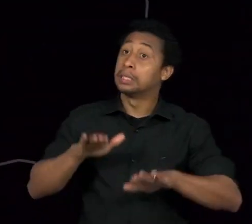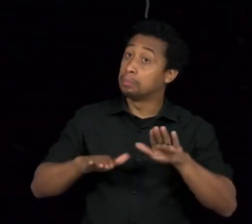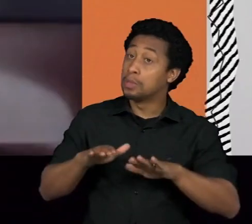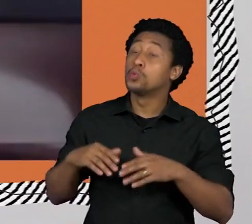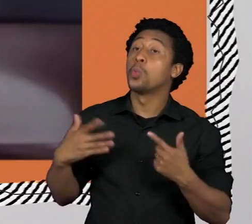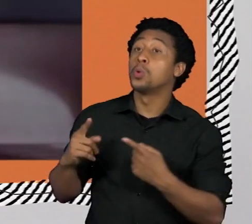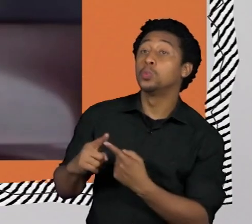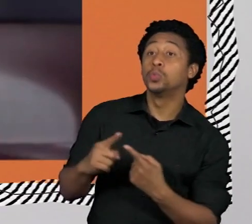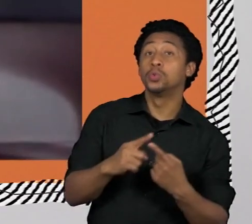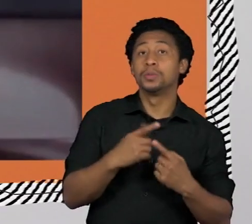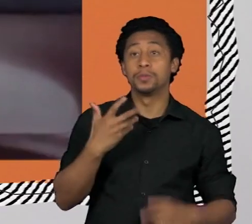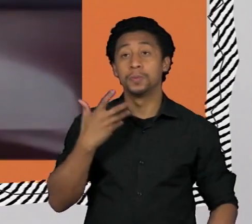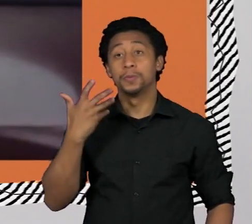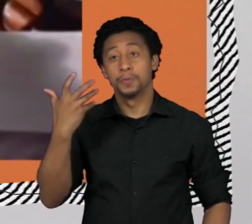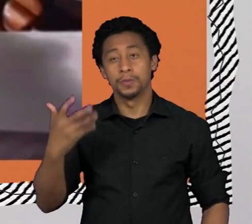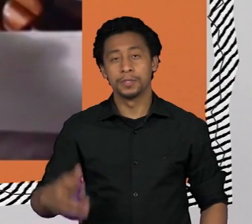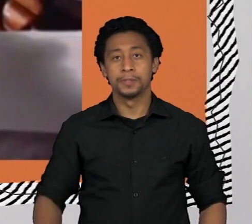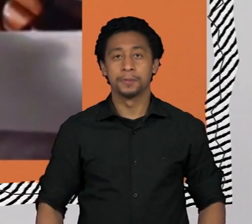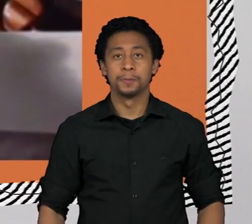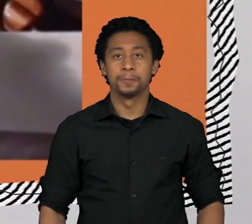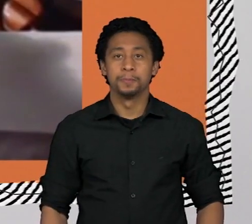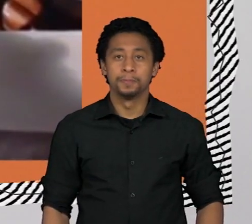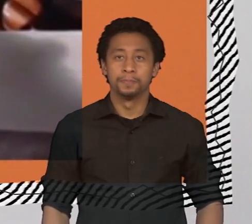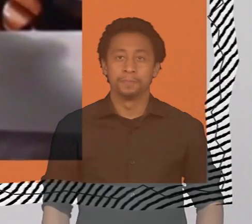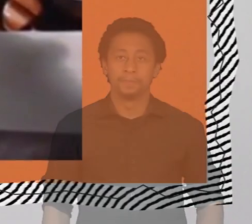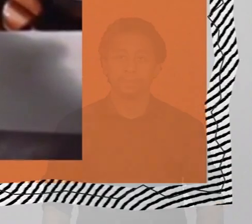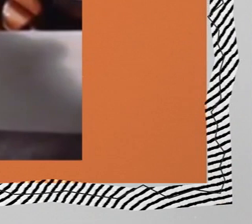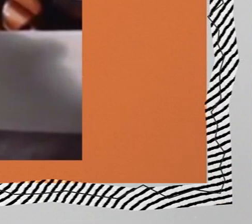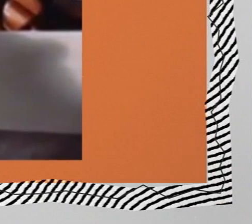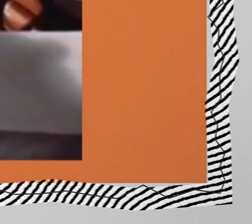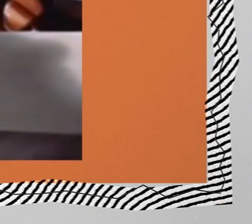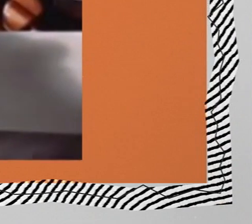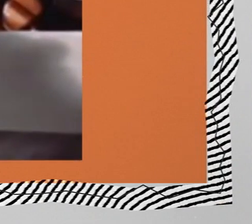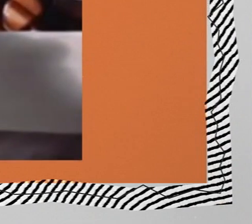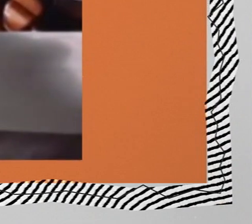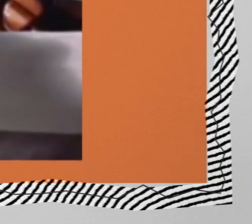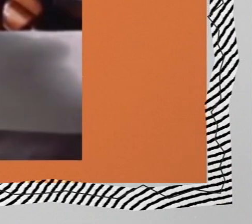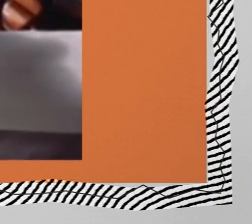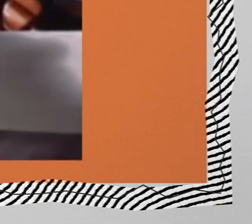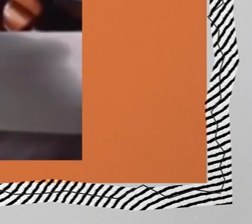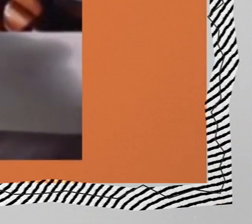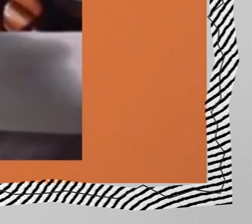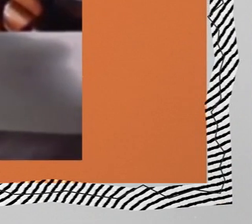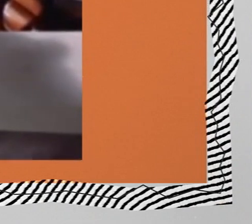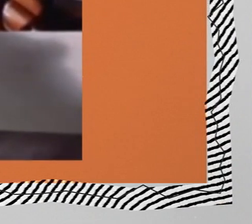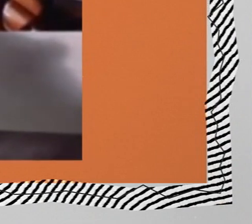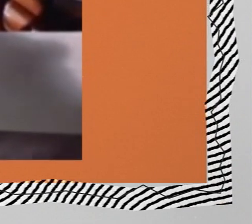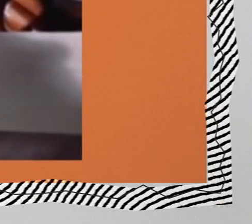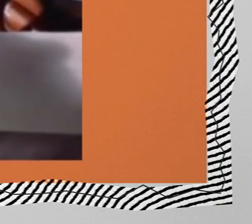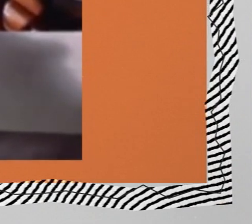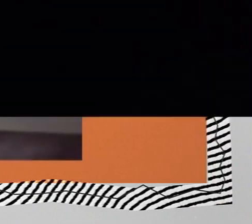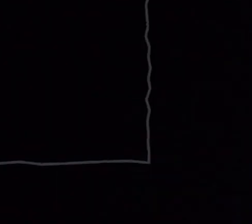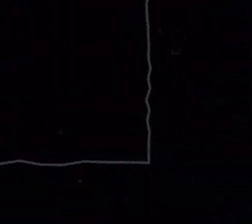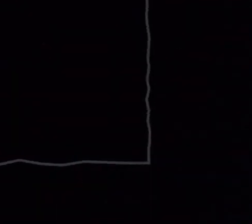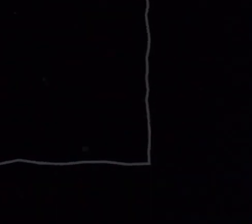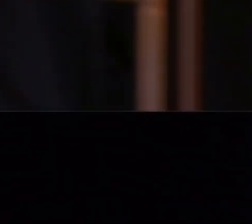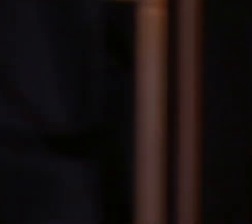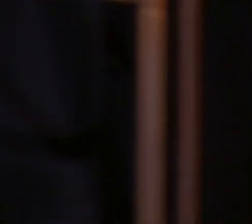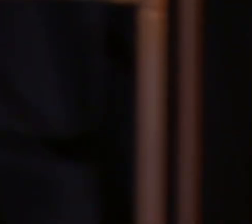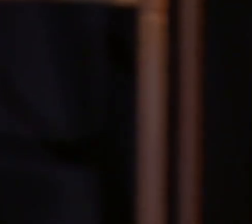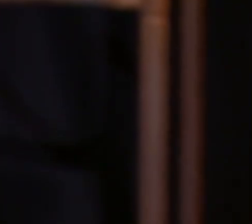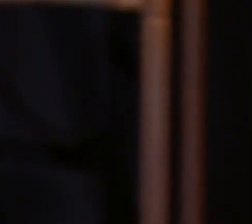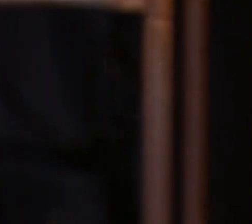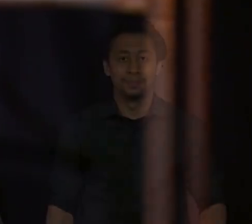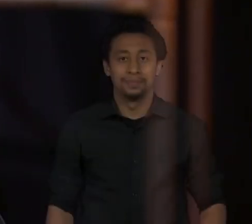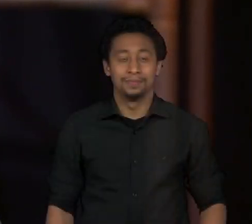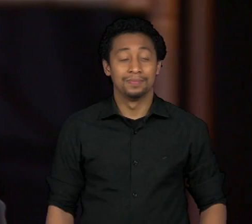feita. High society, high, high, high society, high society.